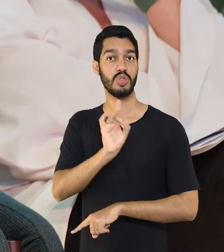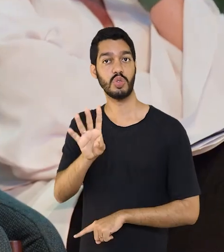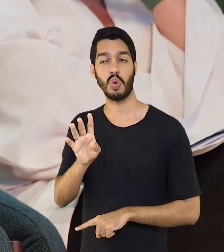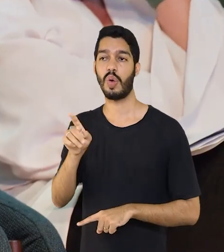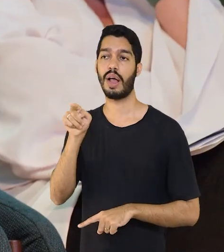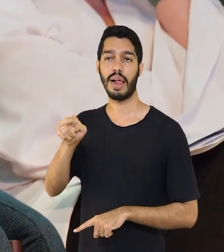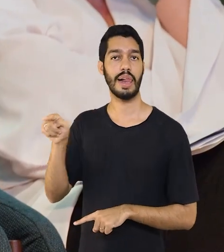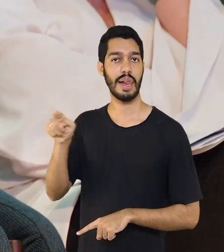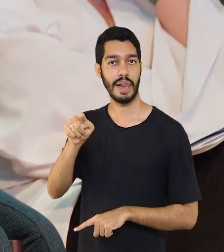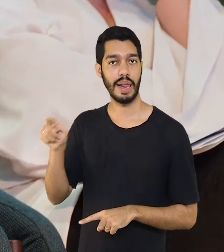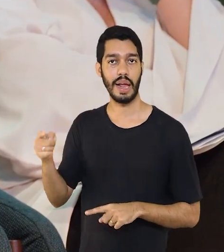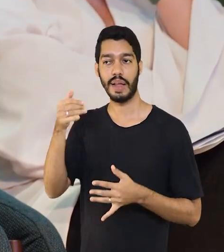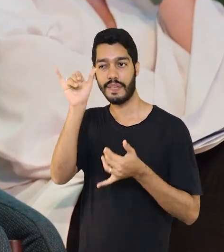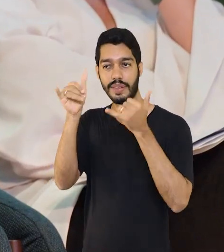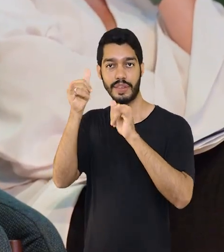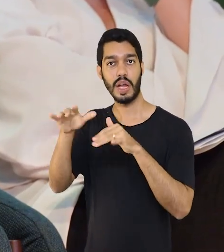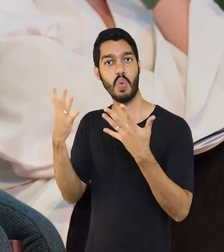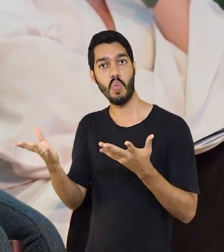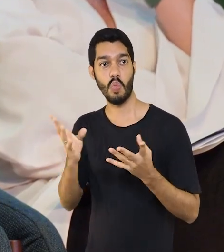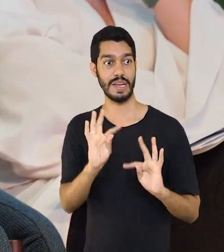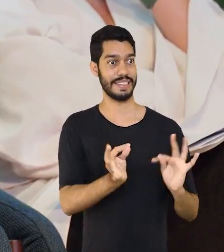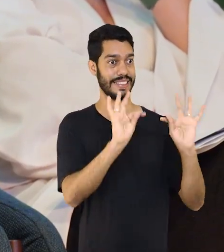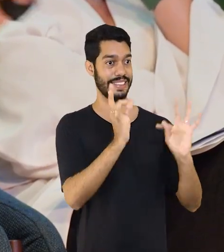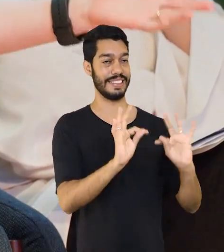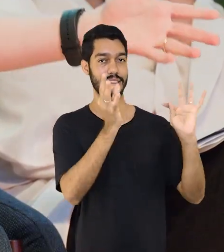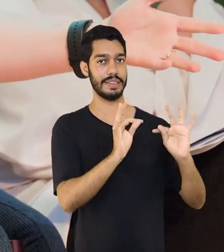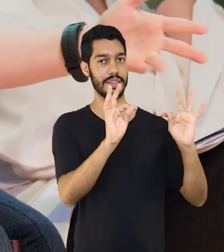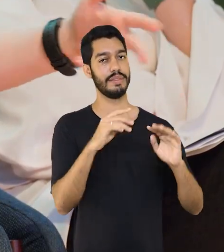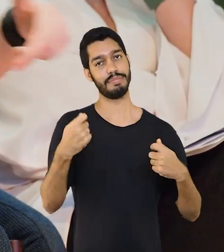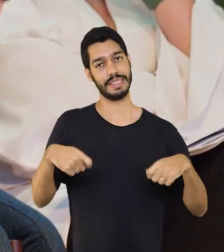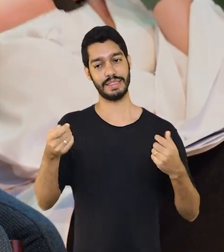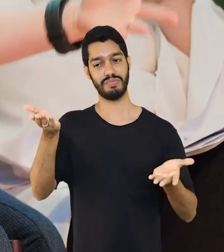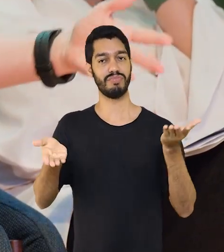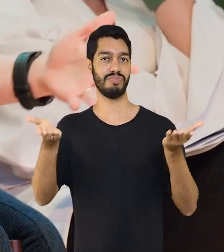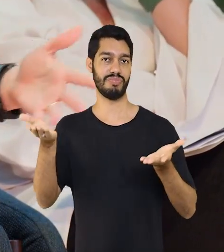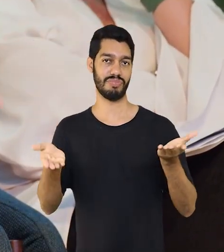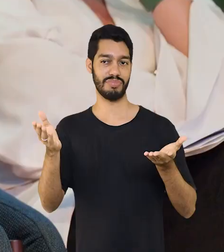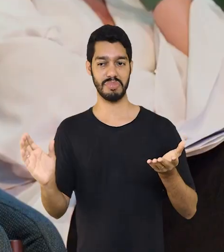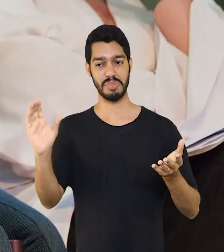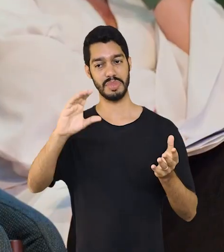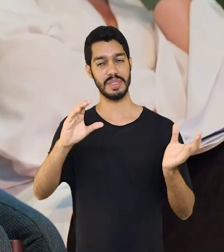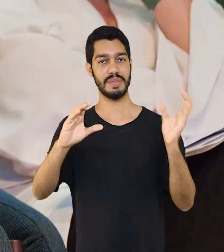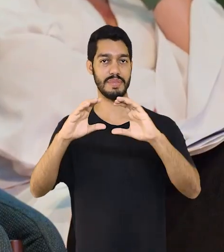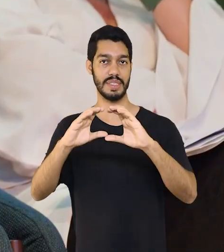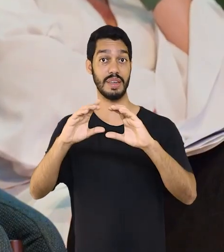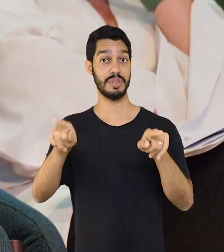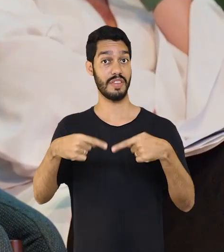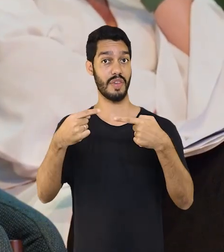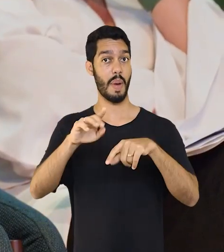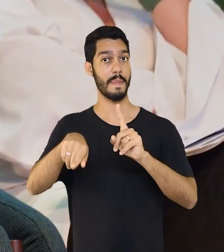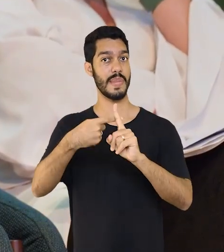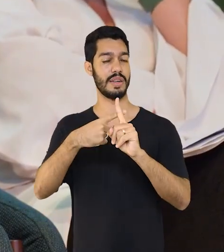extremo. Eu não acho que é nem só ficar ali na prevenção e nem só ficar olhando para a tecnologia de ponta. Acho que a gente vai ter que